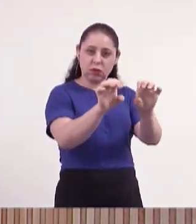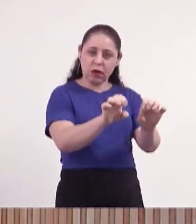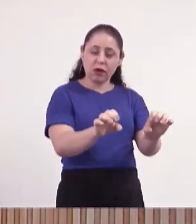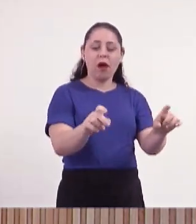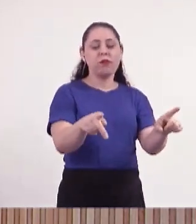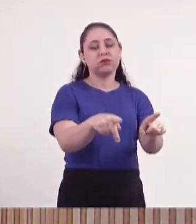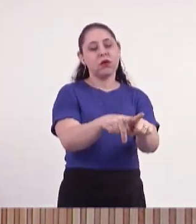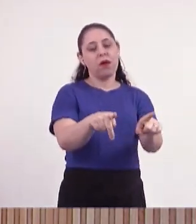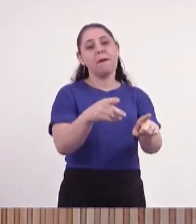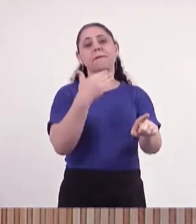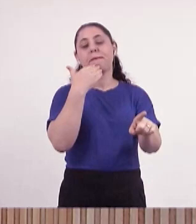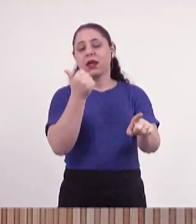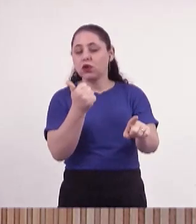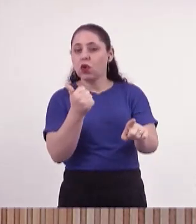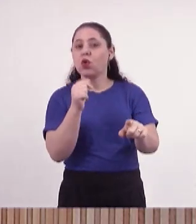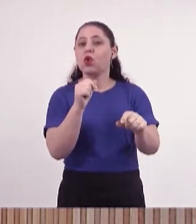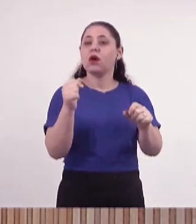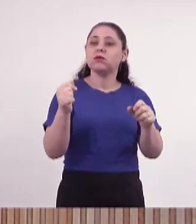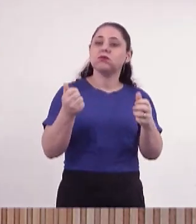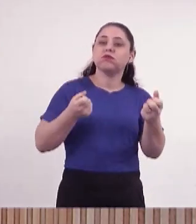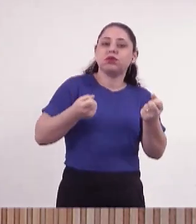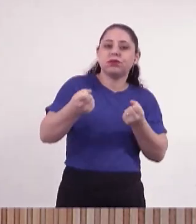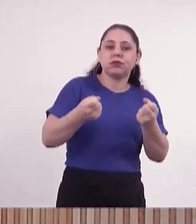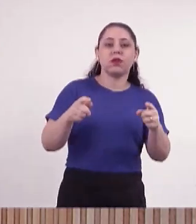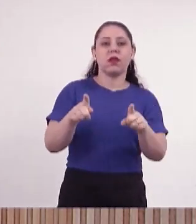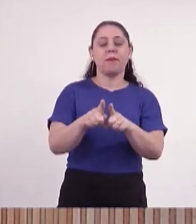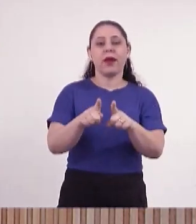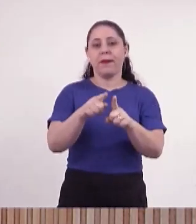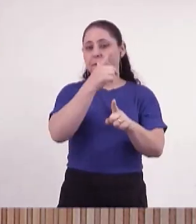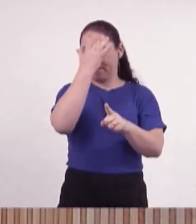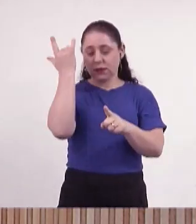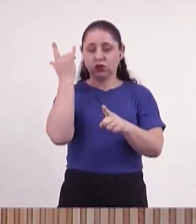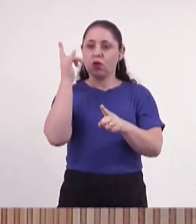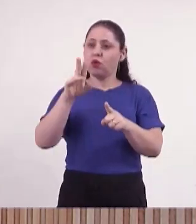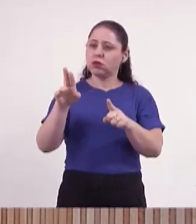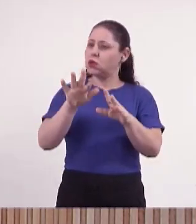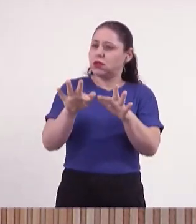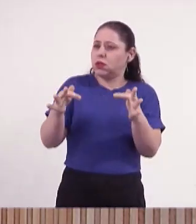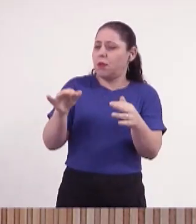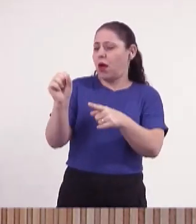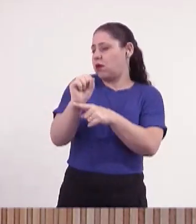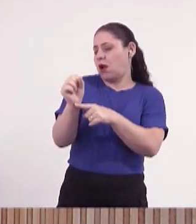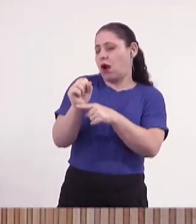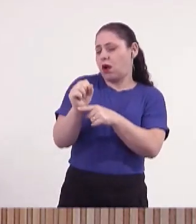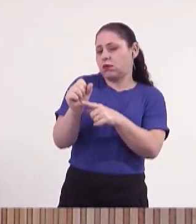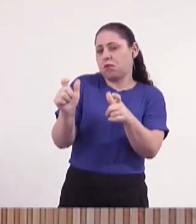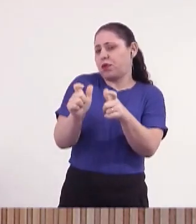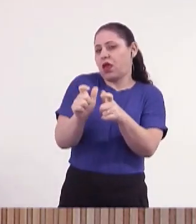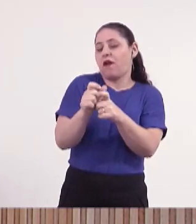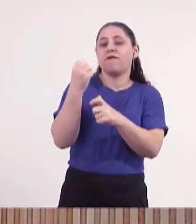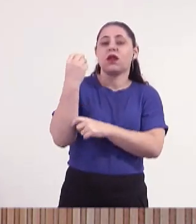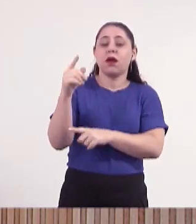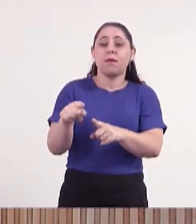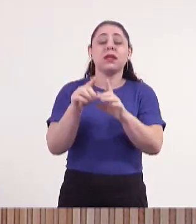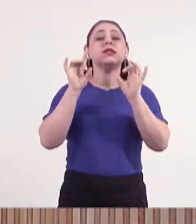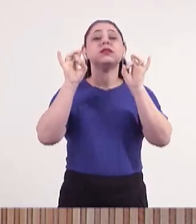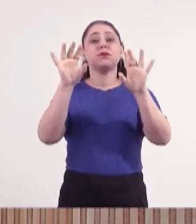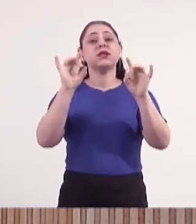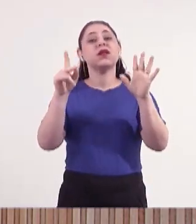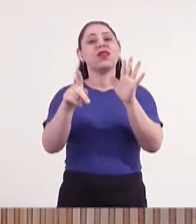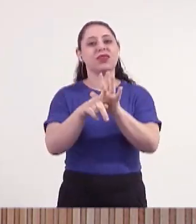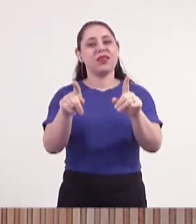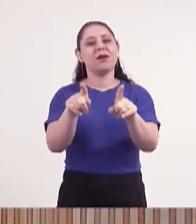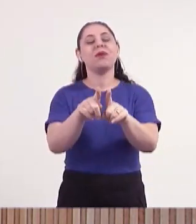dessas rodovias para poder receber melhor tanto os usuários mais simples, né, de carros simples que viajam, mas